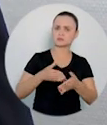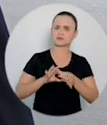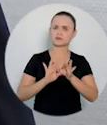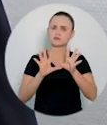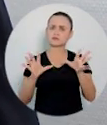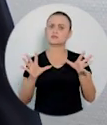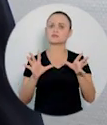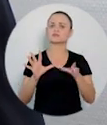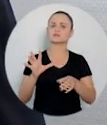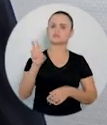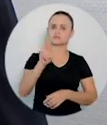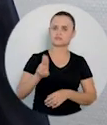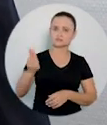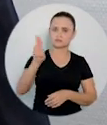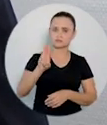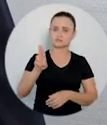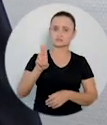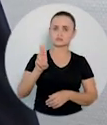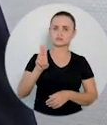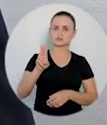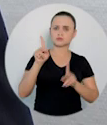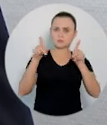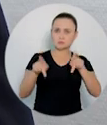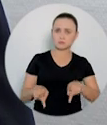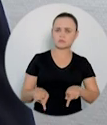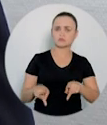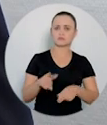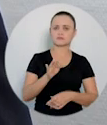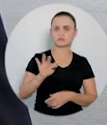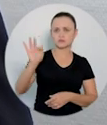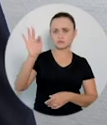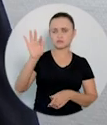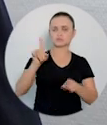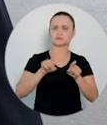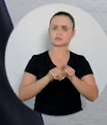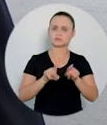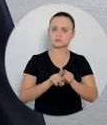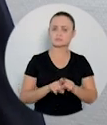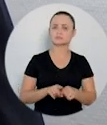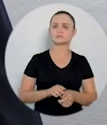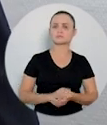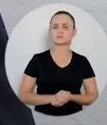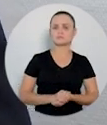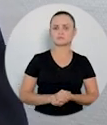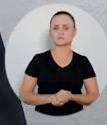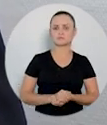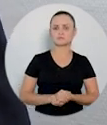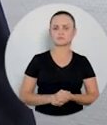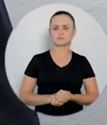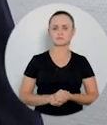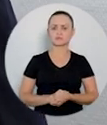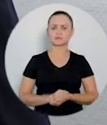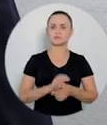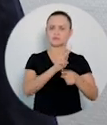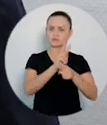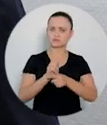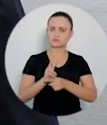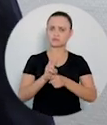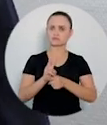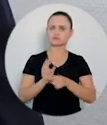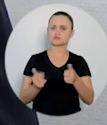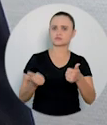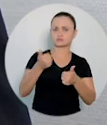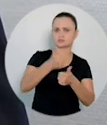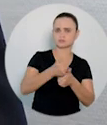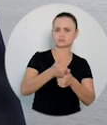que limita a autonomia das universidades públicas federais em relação à ocupação de cargos comissionados e o dos